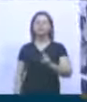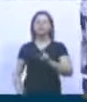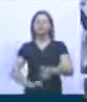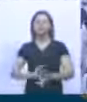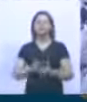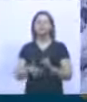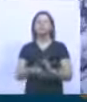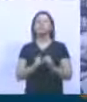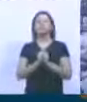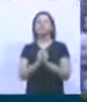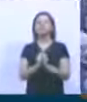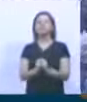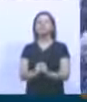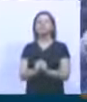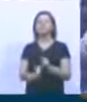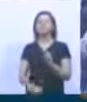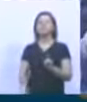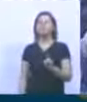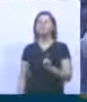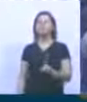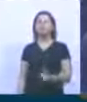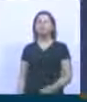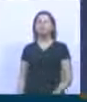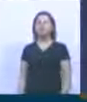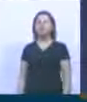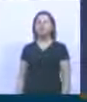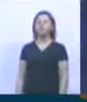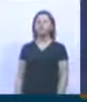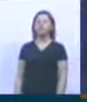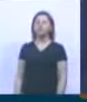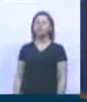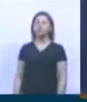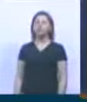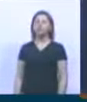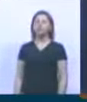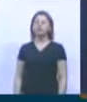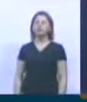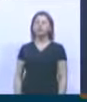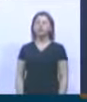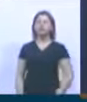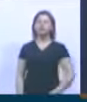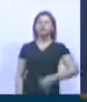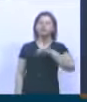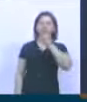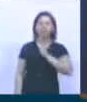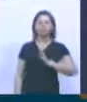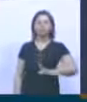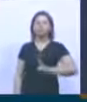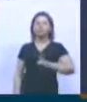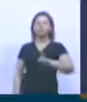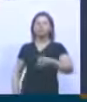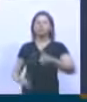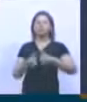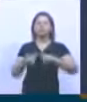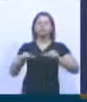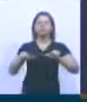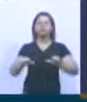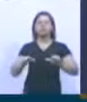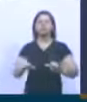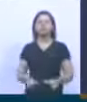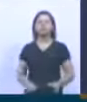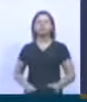Senhor permanece para sempre conosco. E creia que para sempre. Mais uma vez, com mais